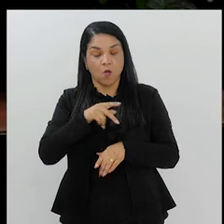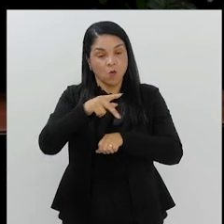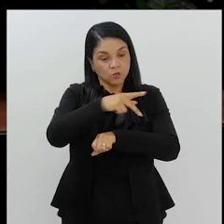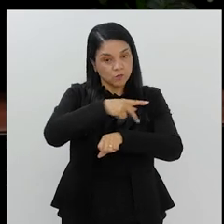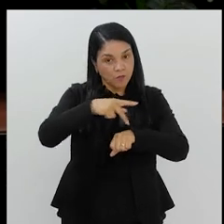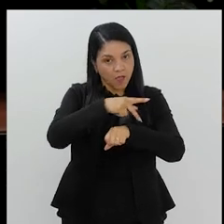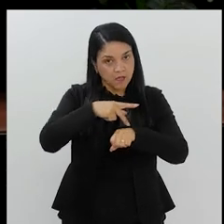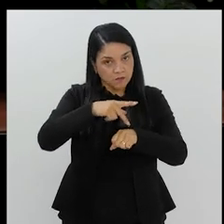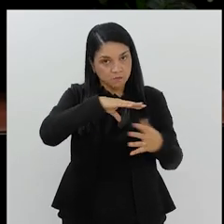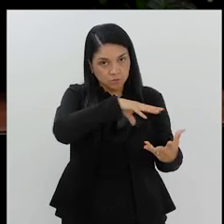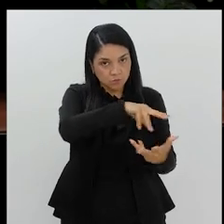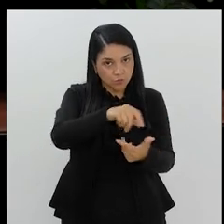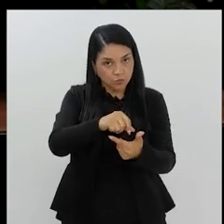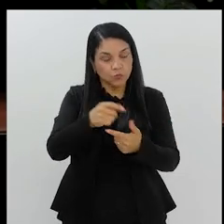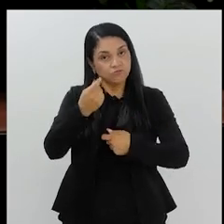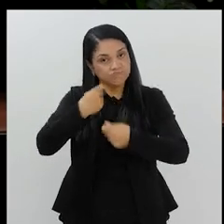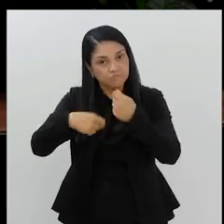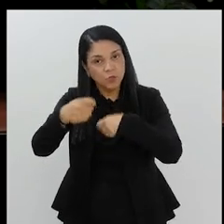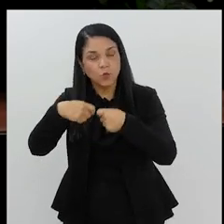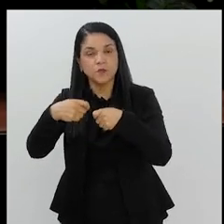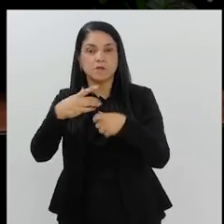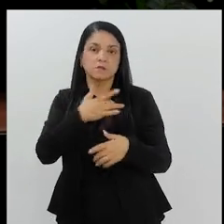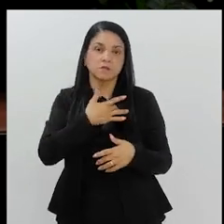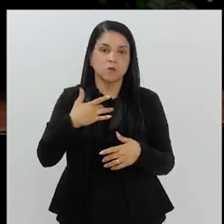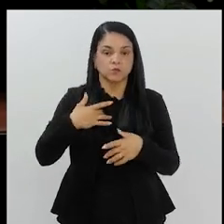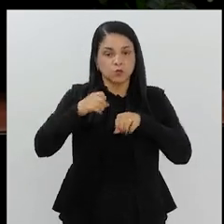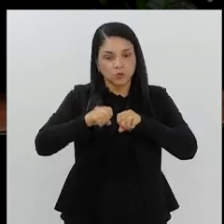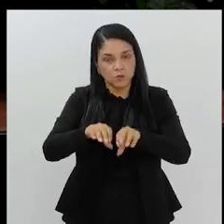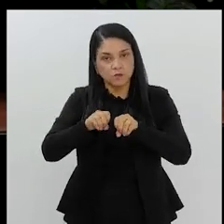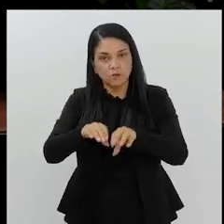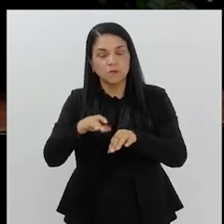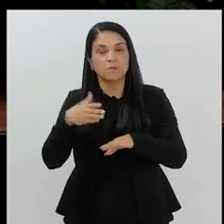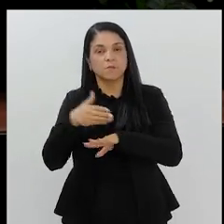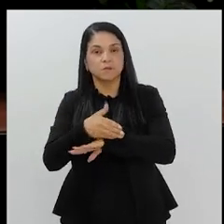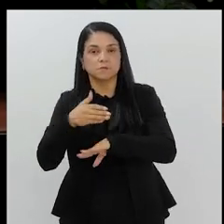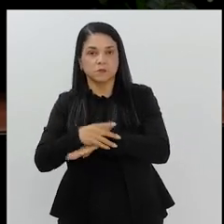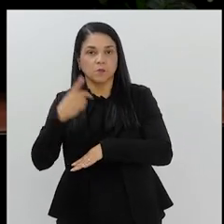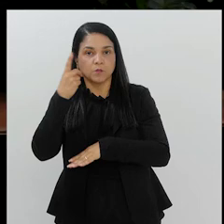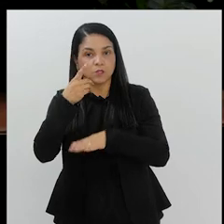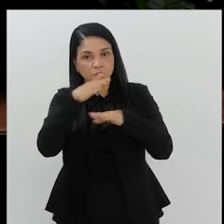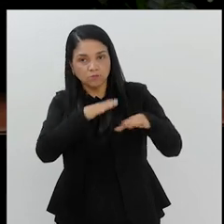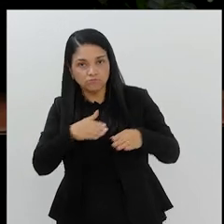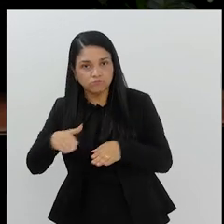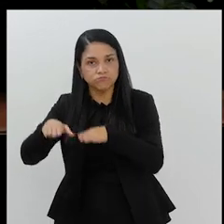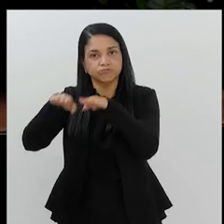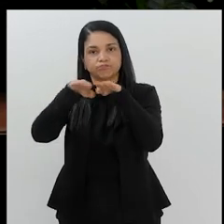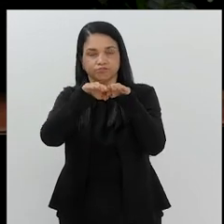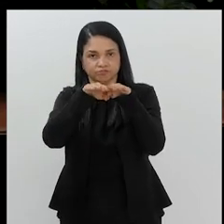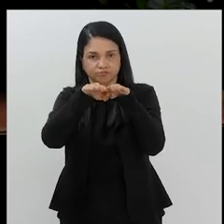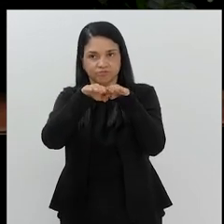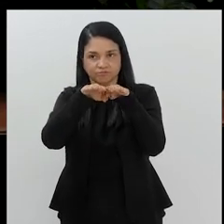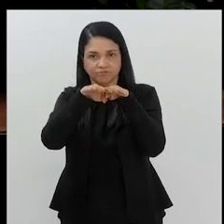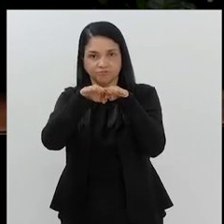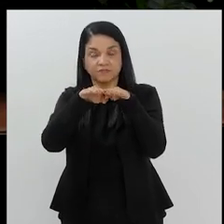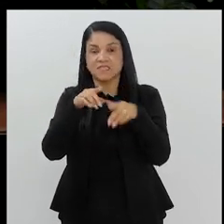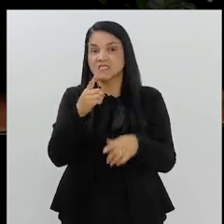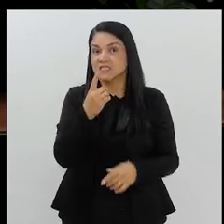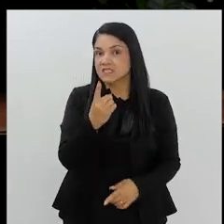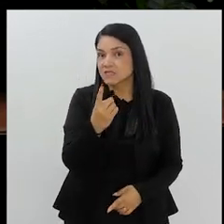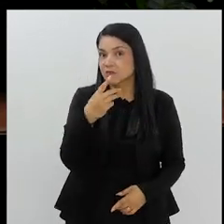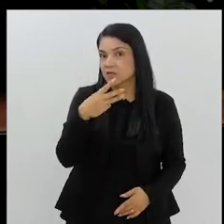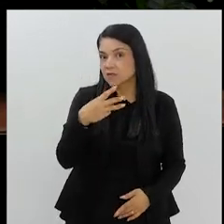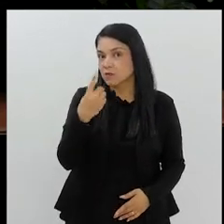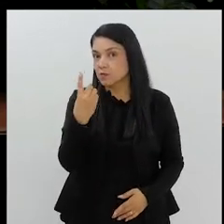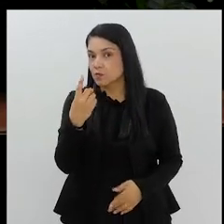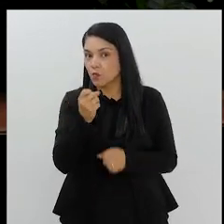mantiverem a velocidade atual do progresso econômico em saúde educação e participação política 131 anos